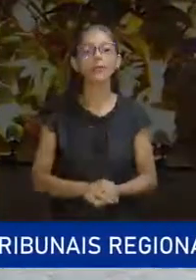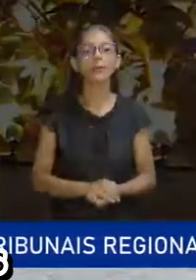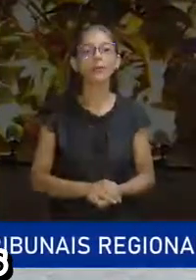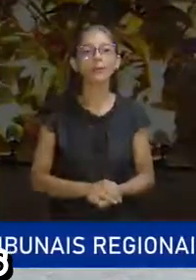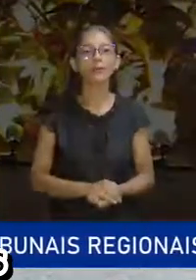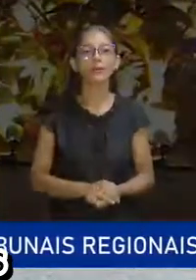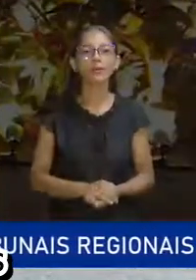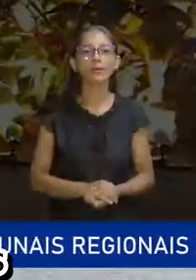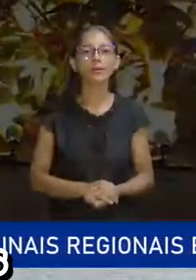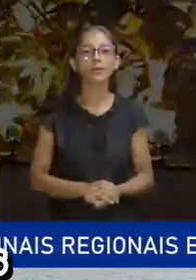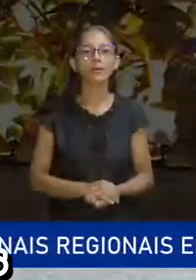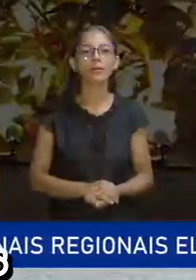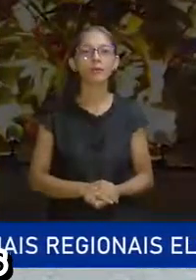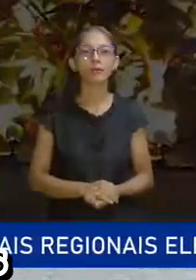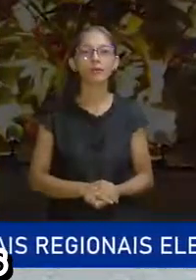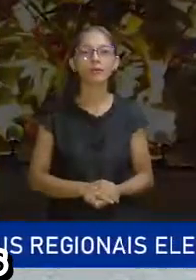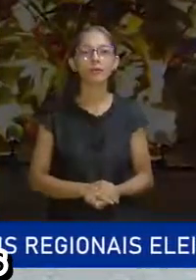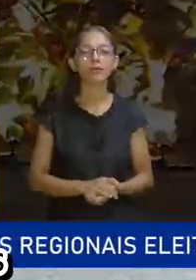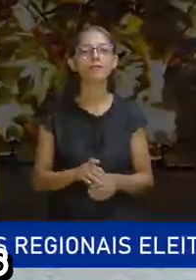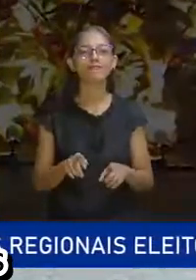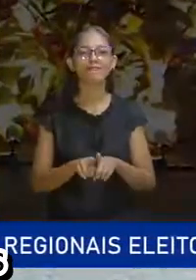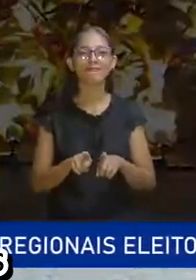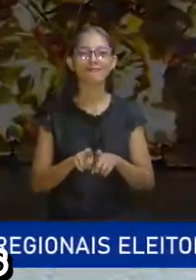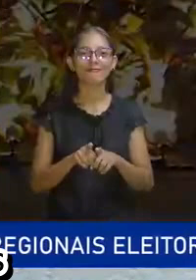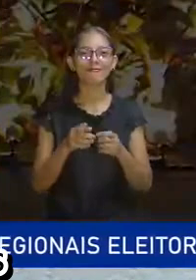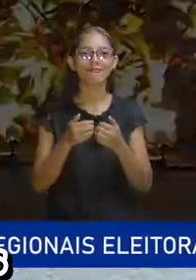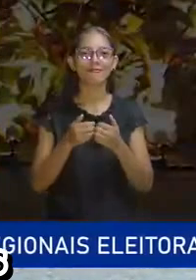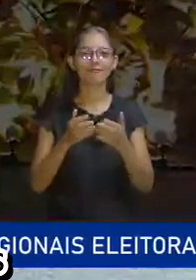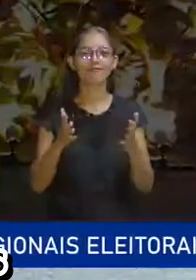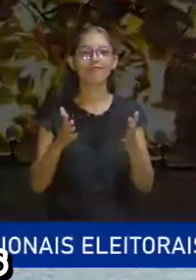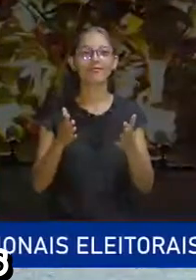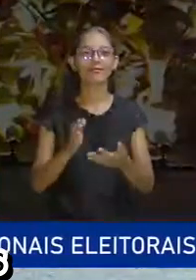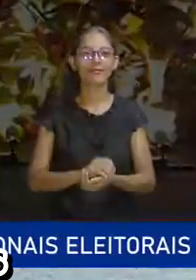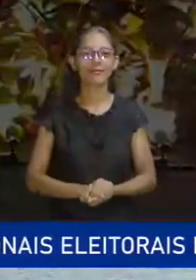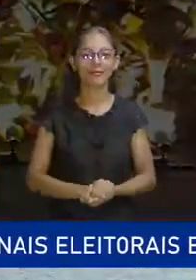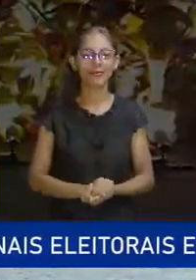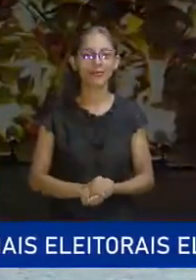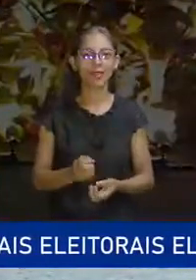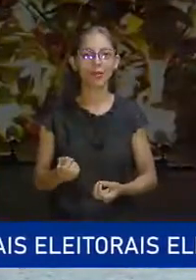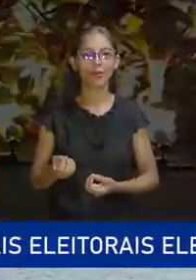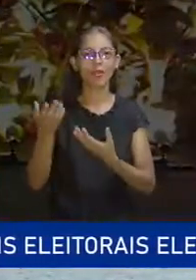essa sessão solene, e serão prestadas algumas homenagens